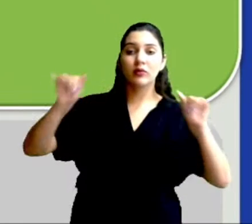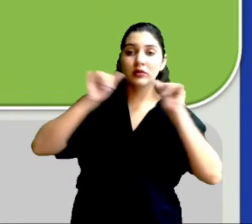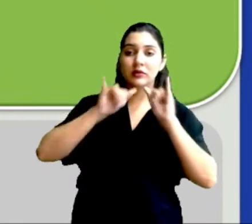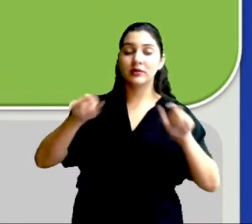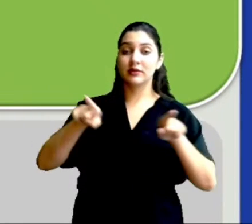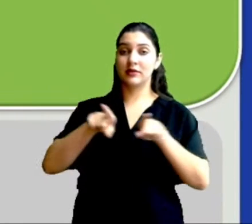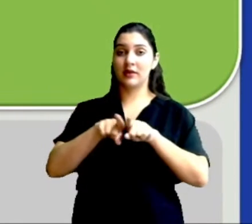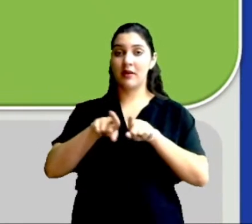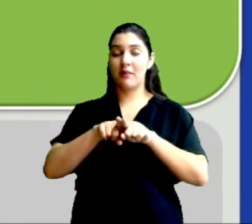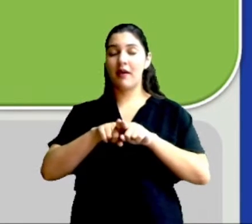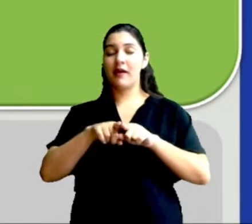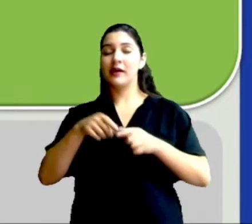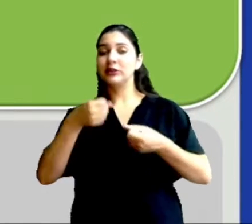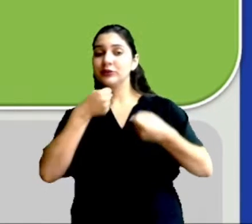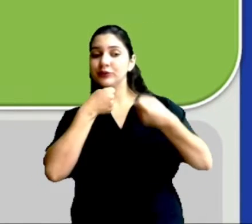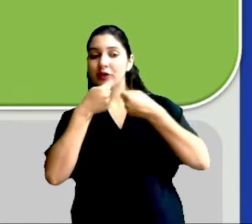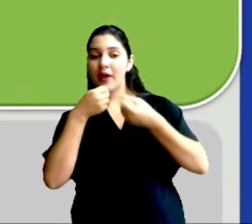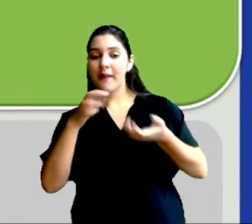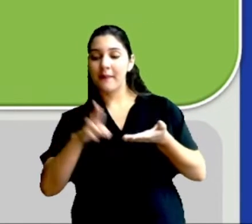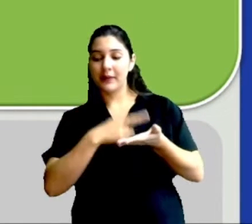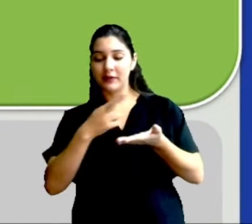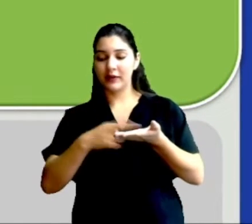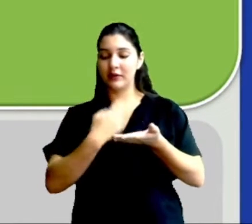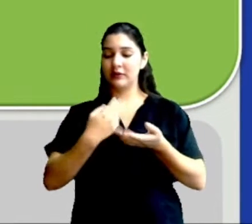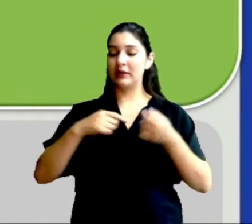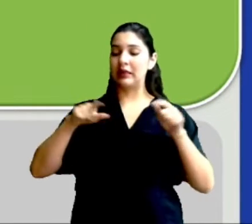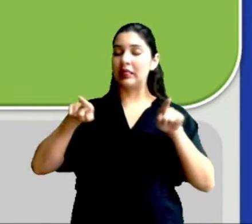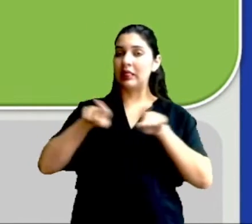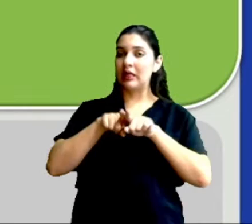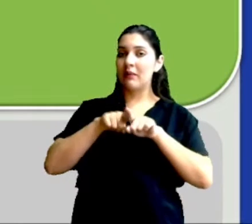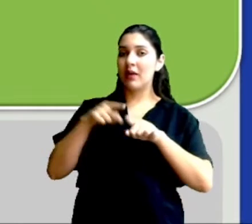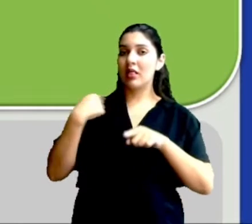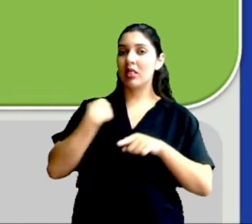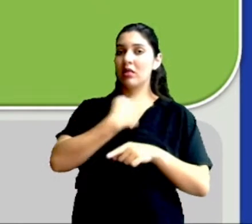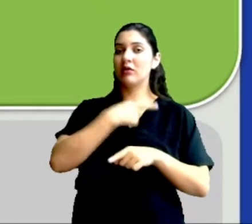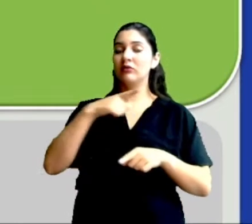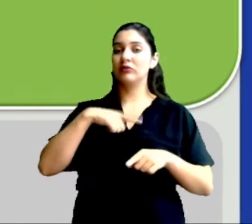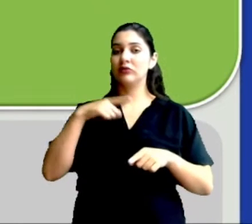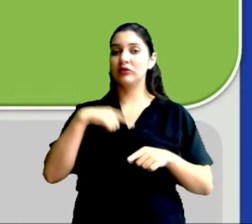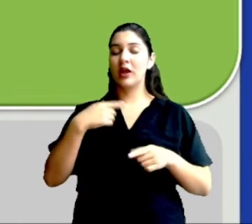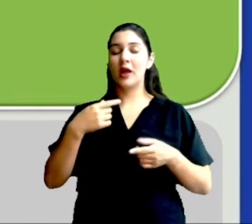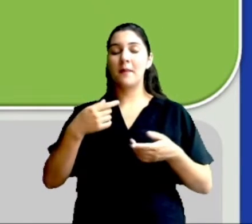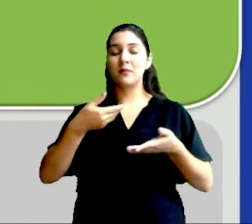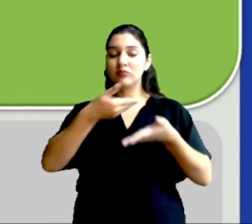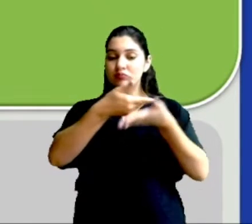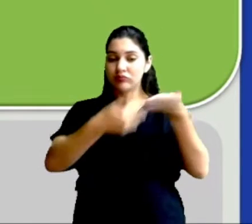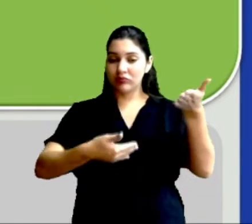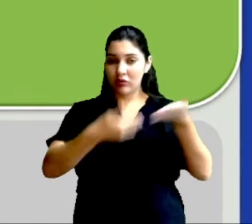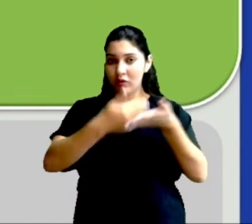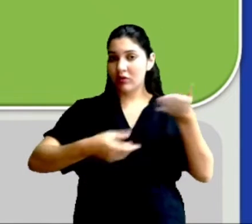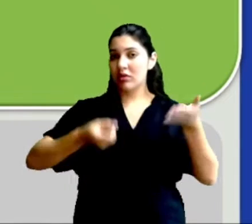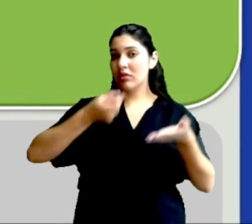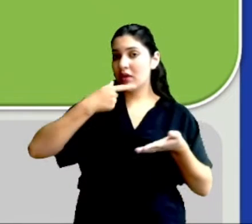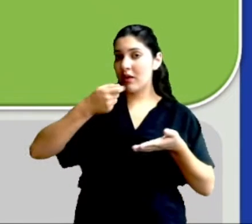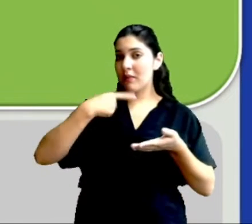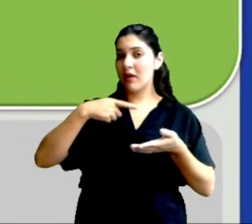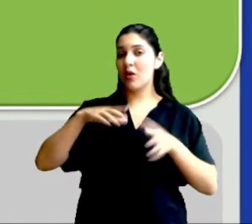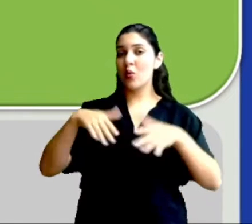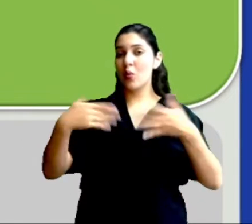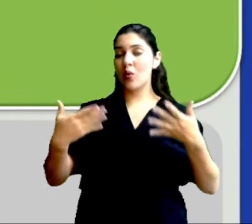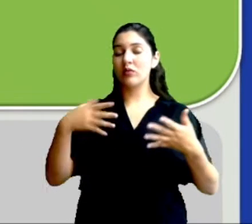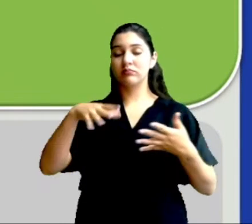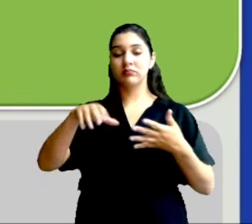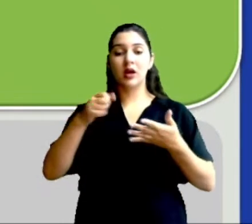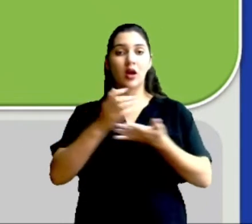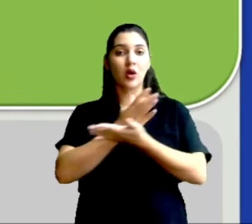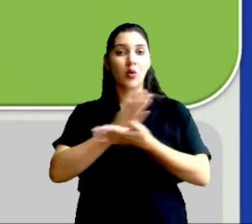e também em reportagens, tá? Também nós temos as bulas de remédio, é isso mesmo. Quando você pegar qualquer